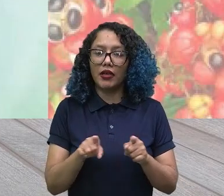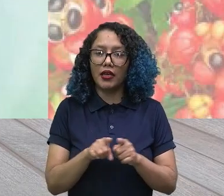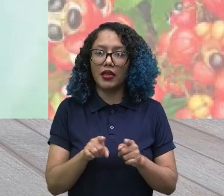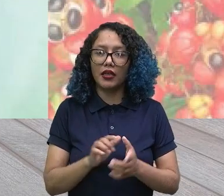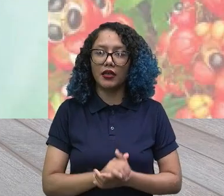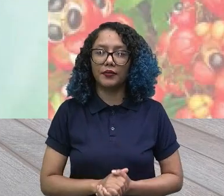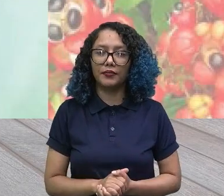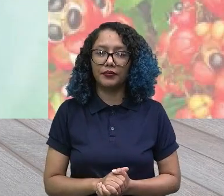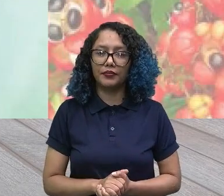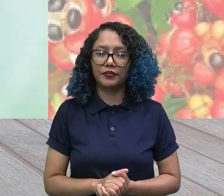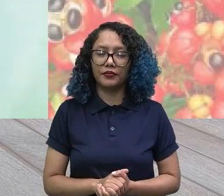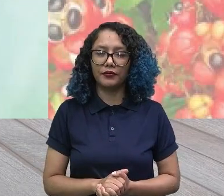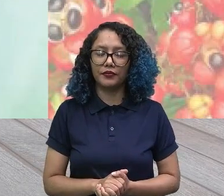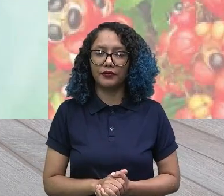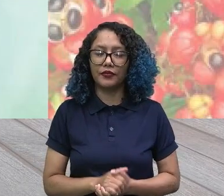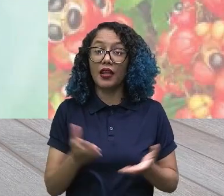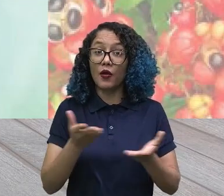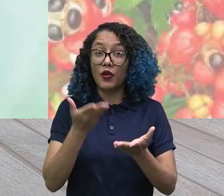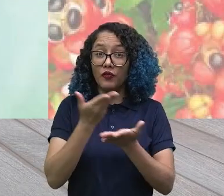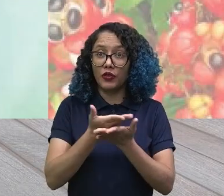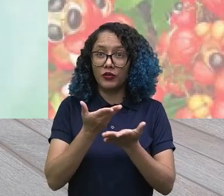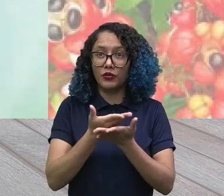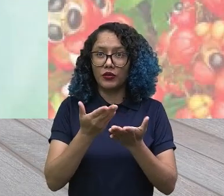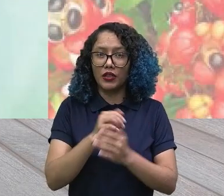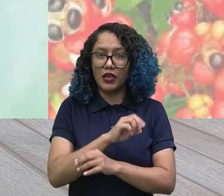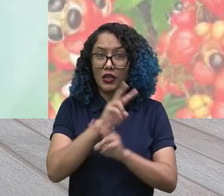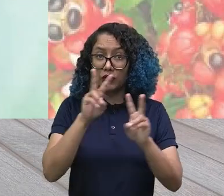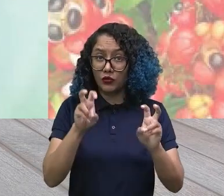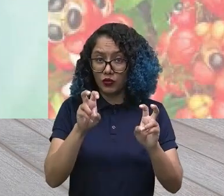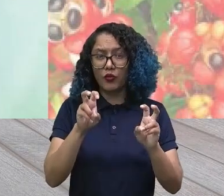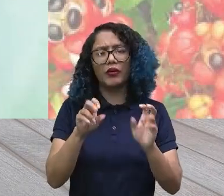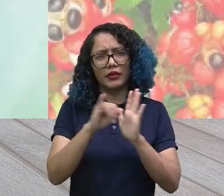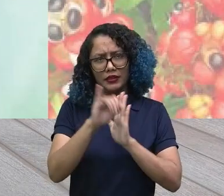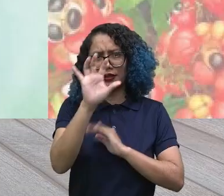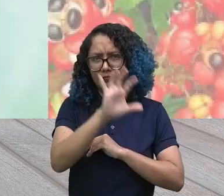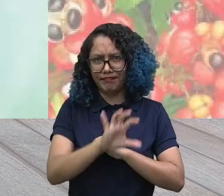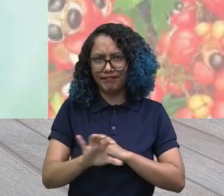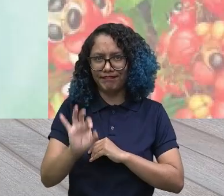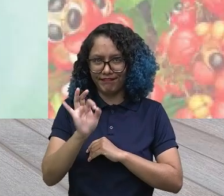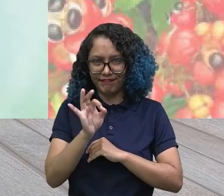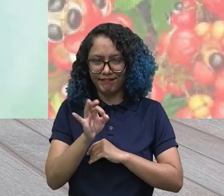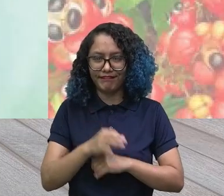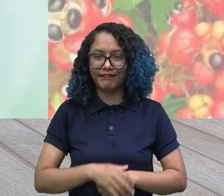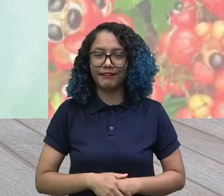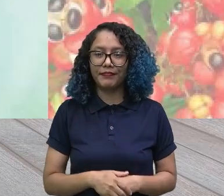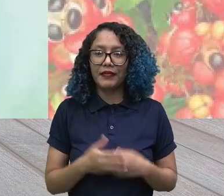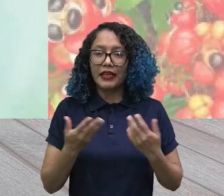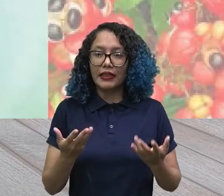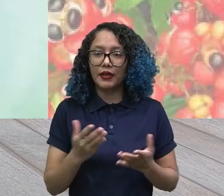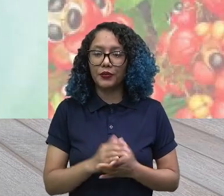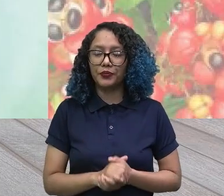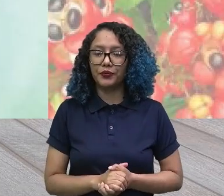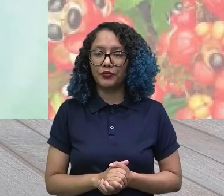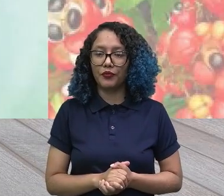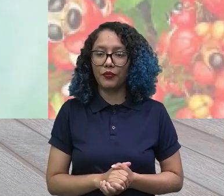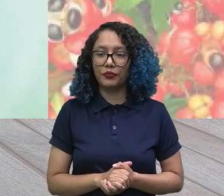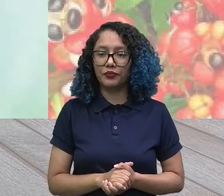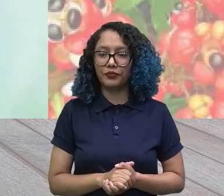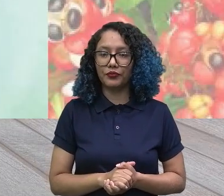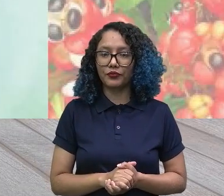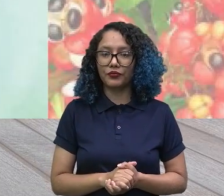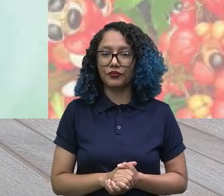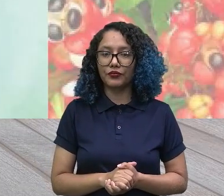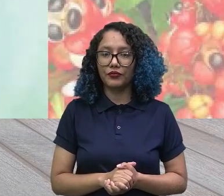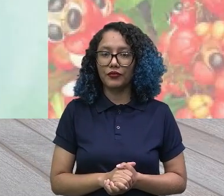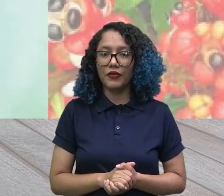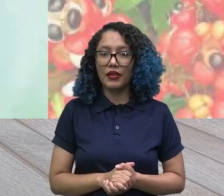vai estudar essa situação das identidades regionais, Exatamente. Porque a gente vai entender aqui um